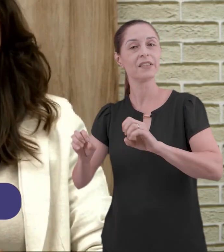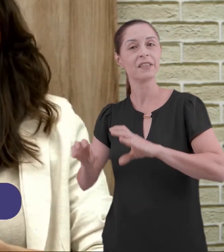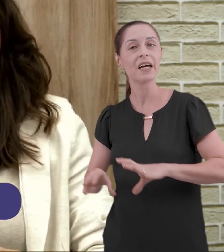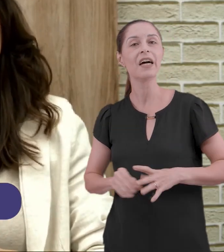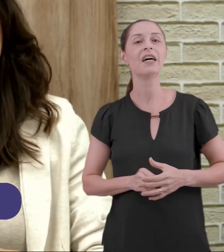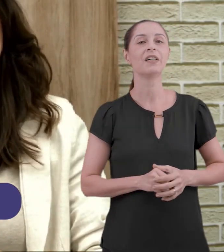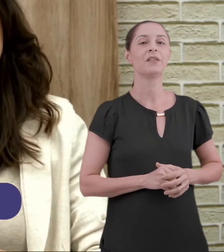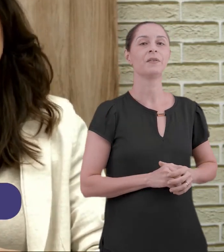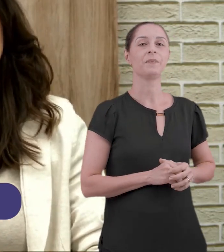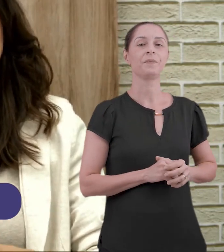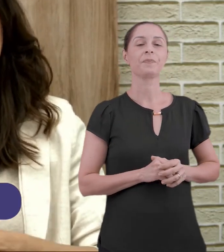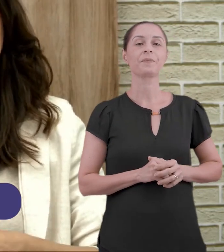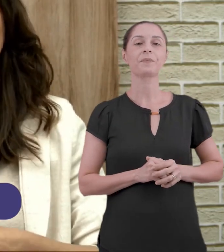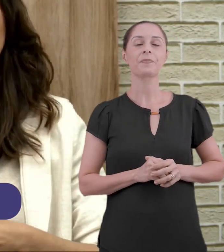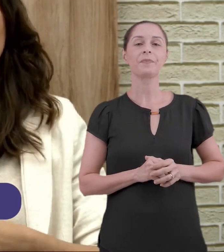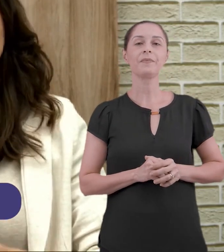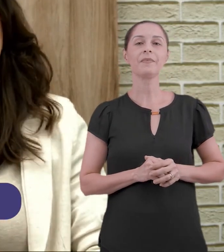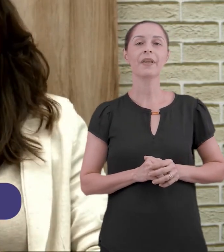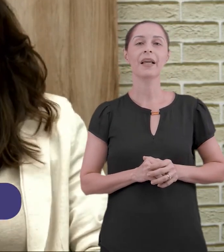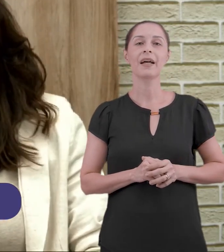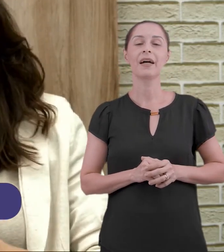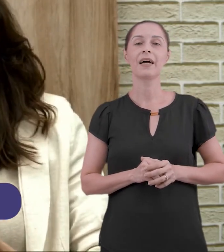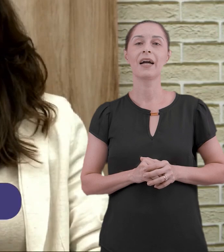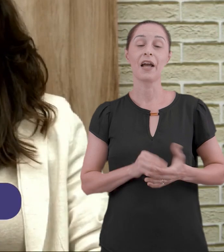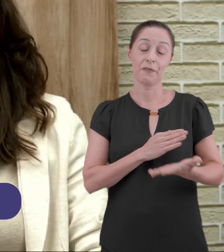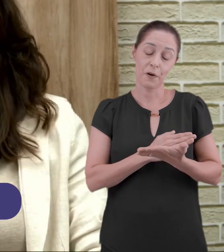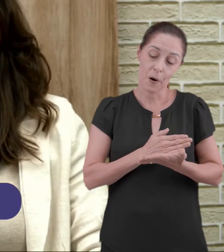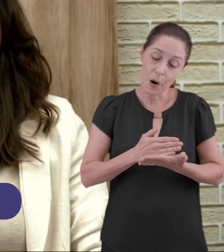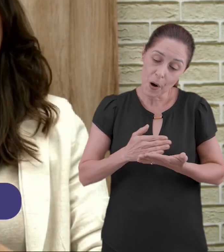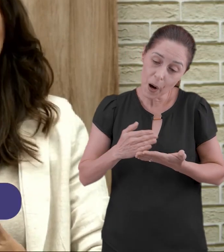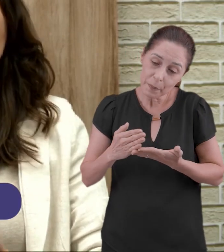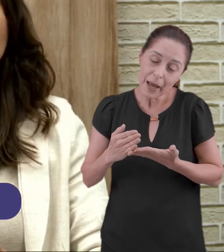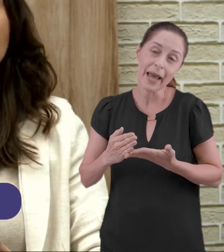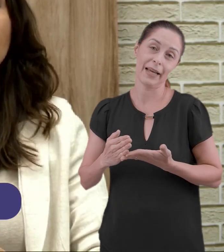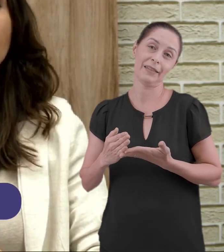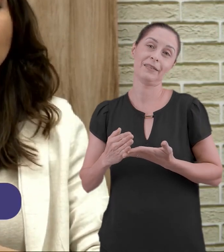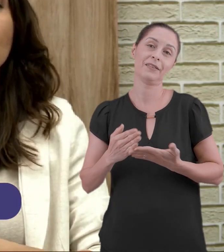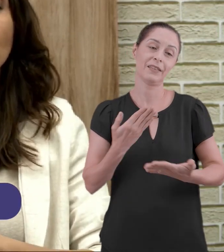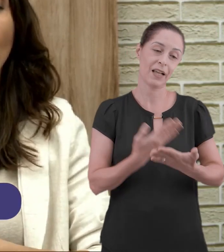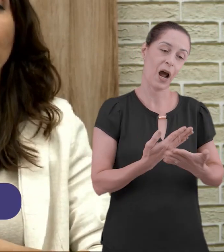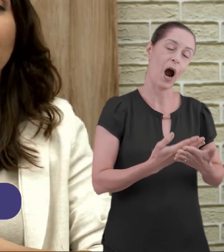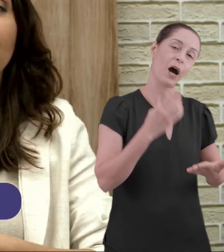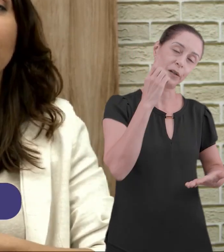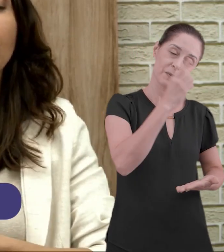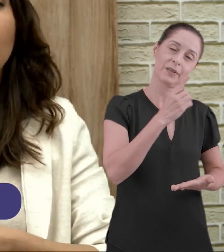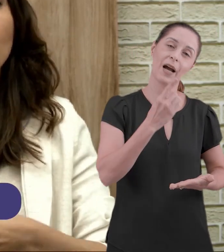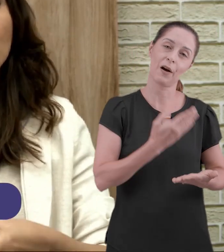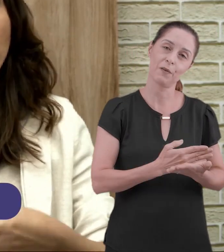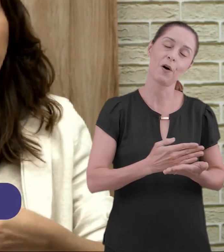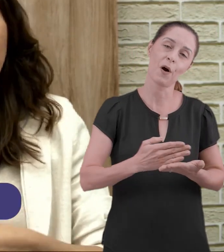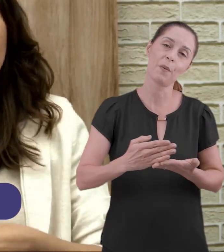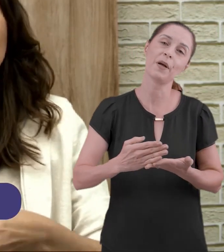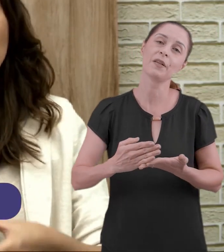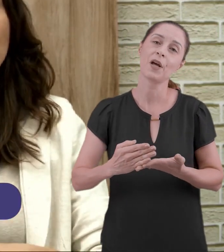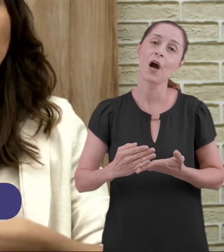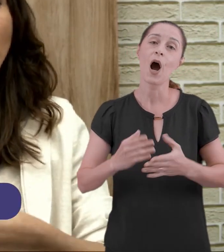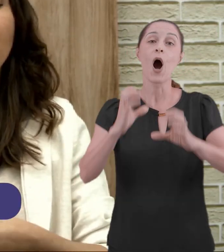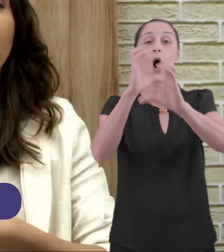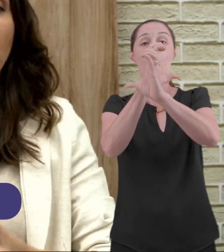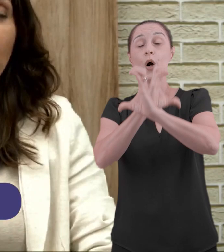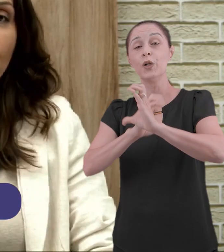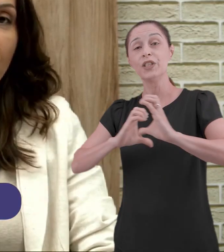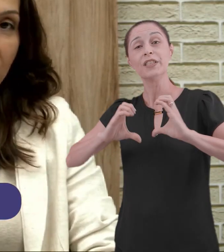lá dando aula para as outras crianças. Esse foi o começo, né, o começo da história aqui. E o GEPANDA